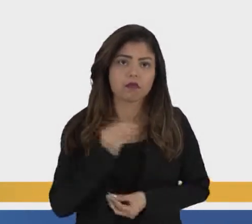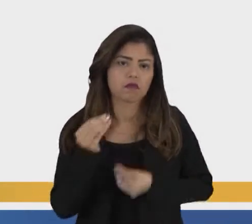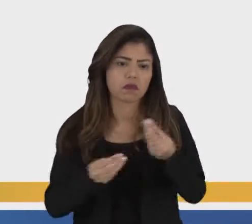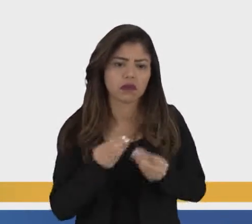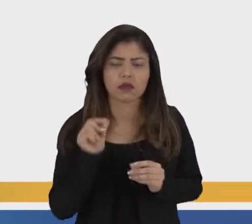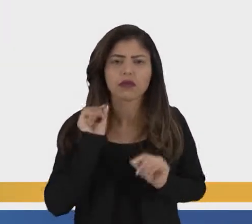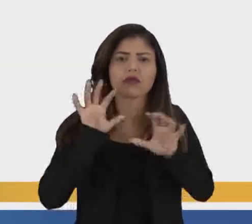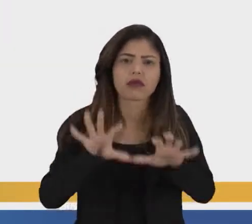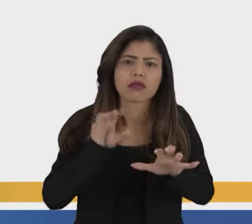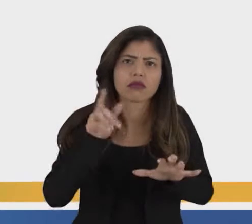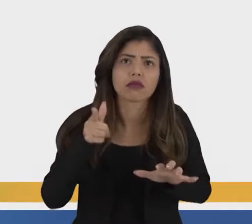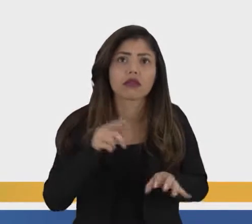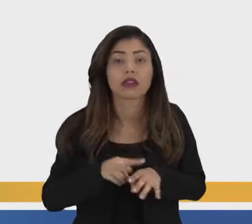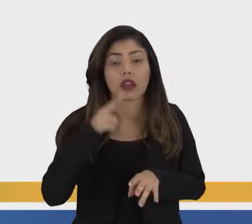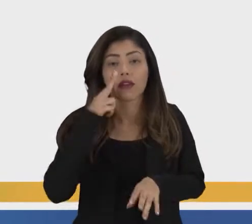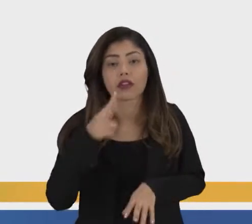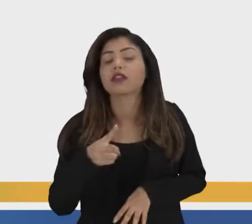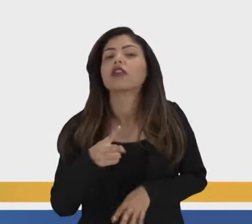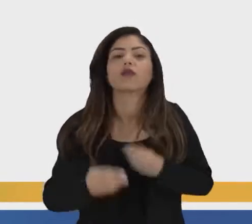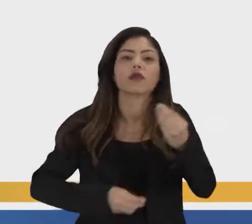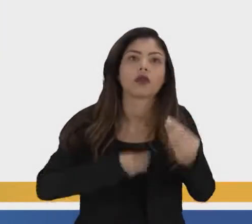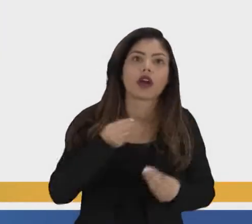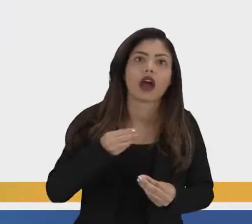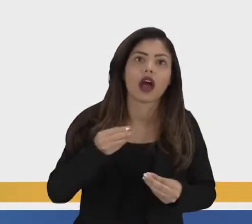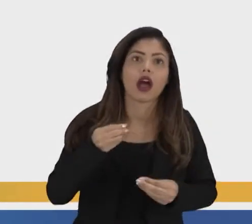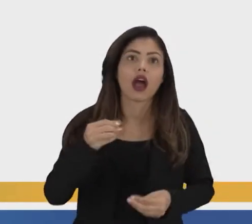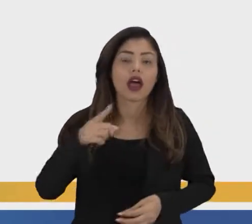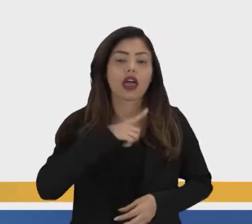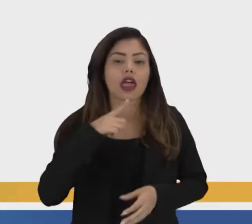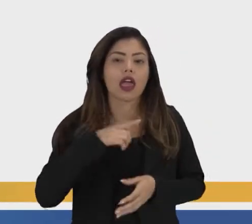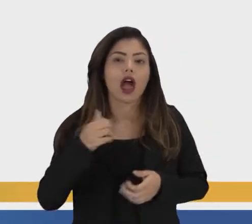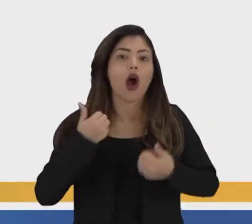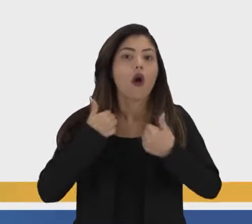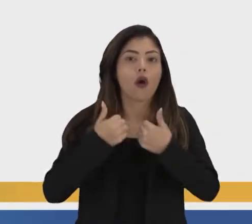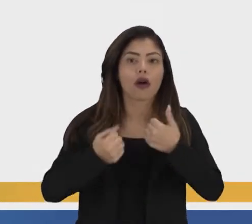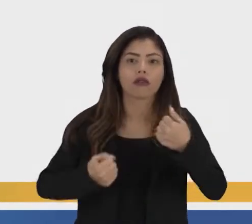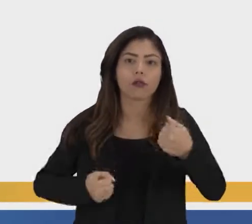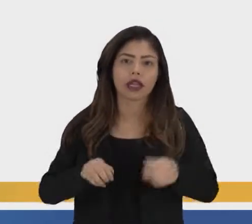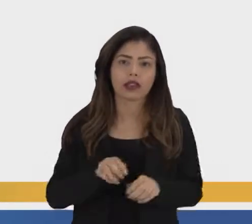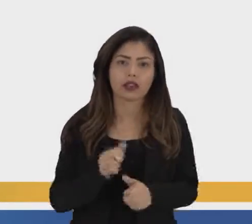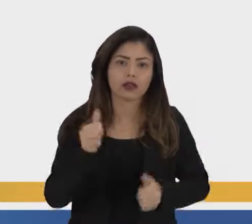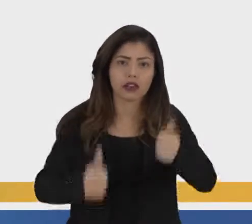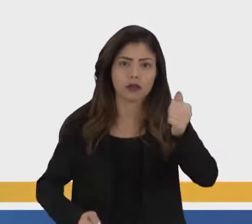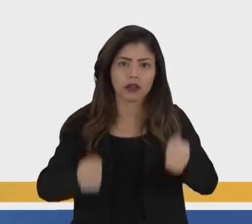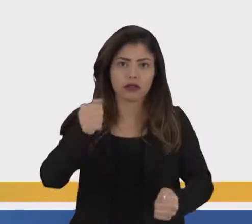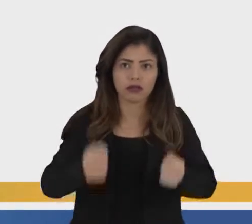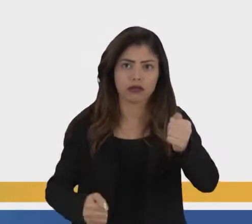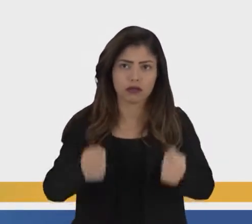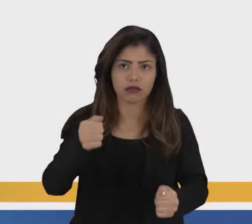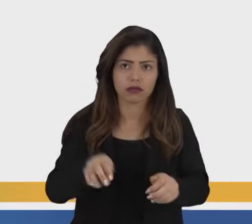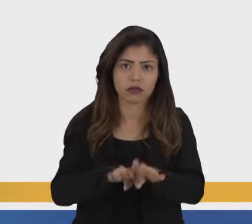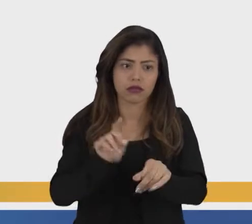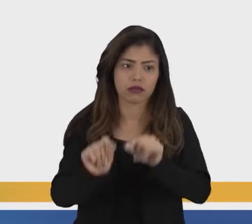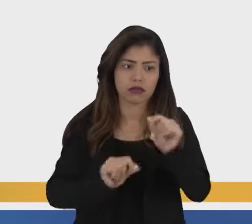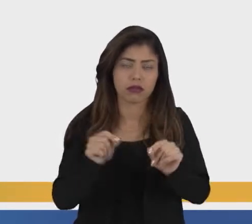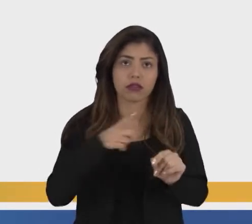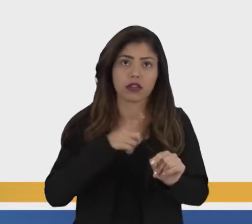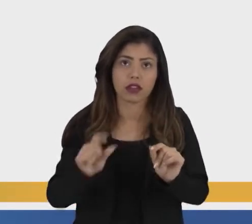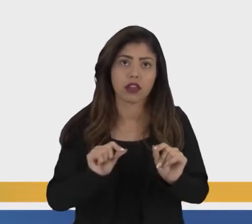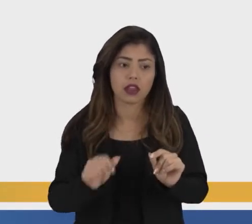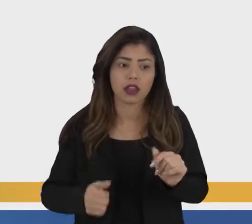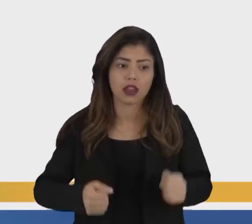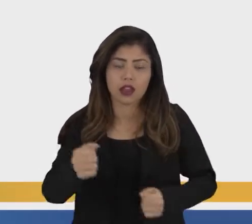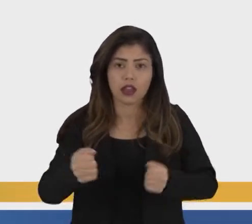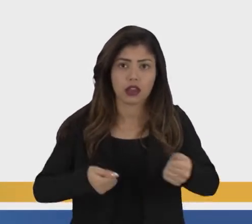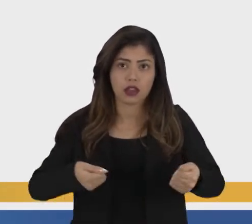assim? Vejamos. Nós temos que colocar um caminhão em movimento, apenas empurrando esse caminhão. O caminhão